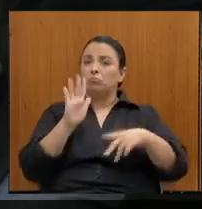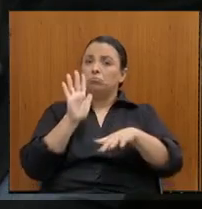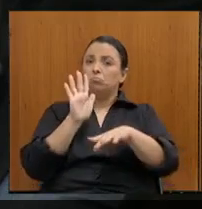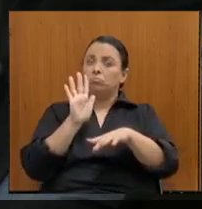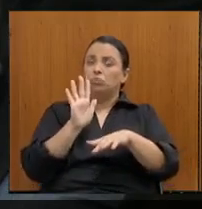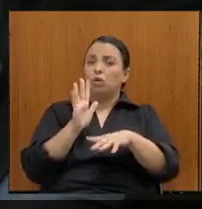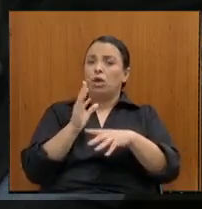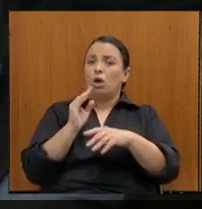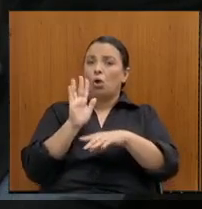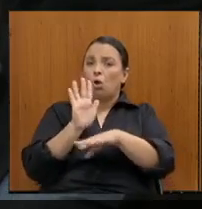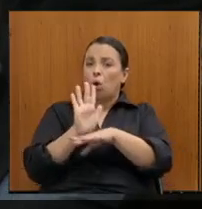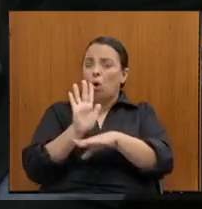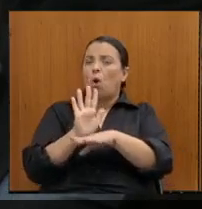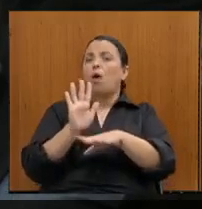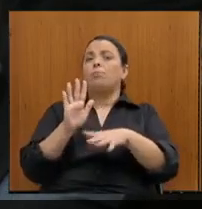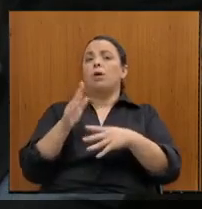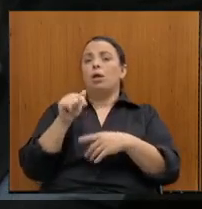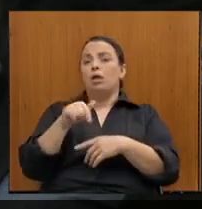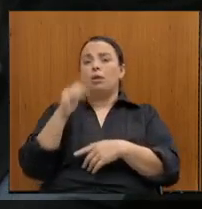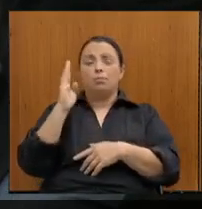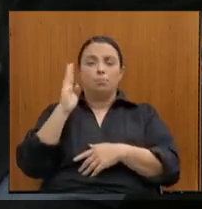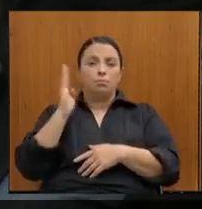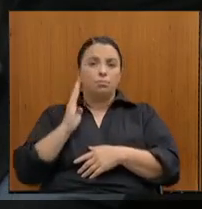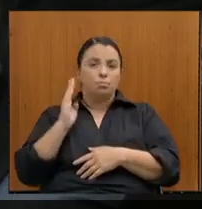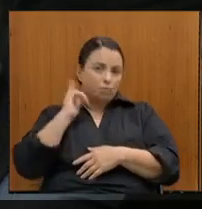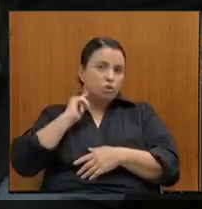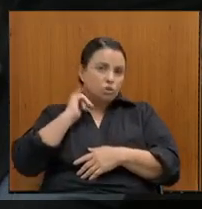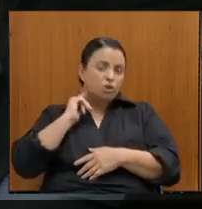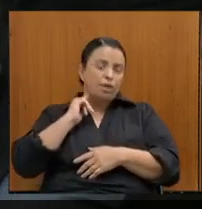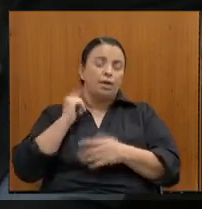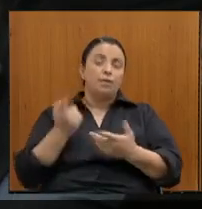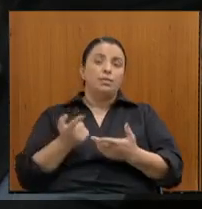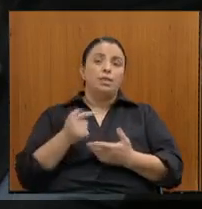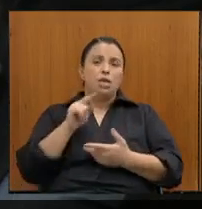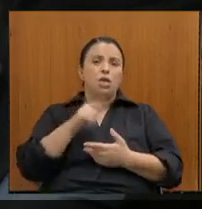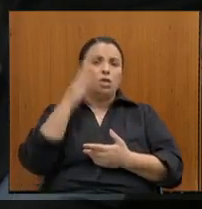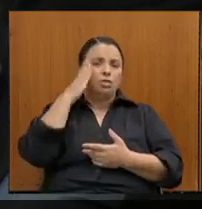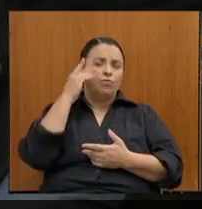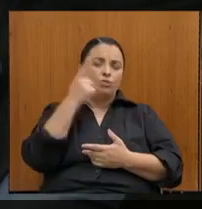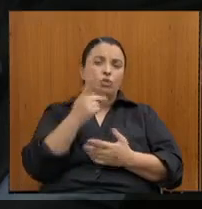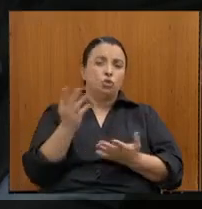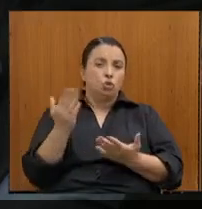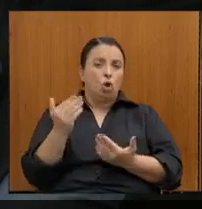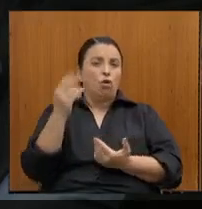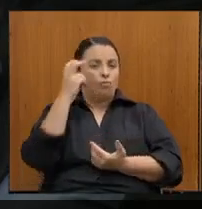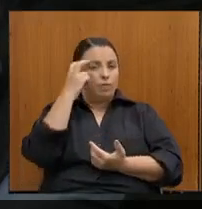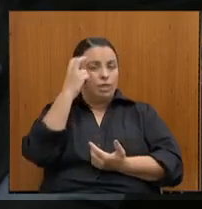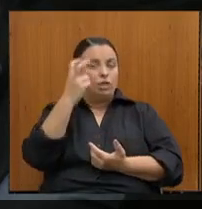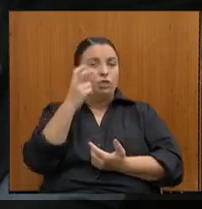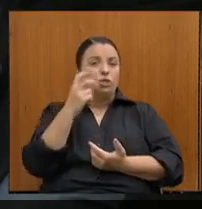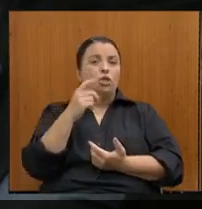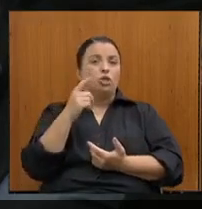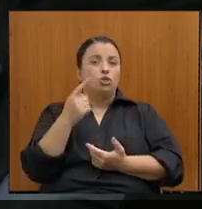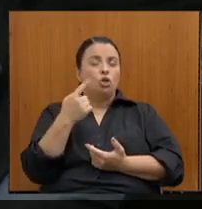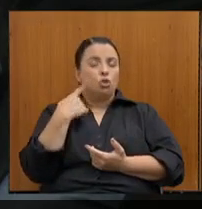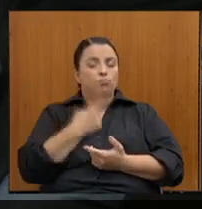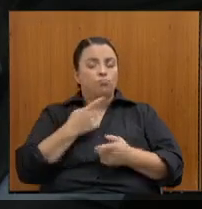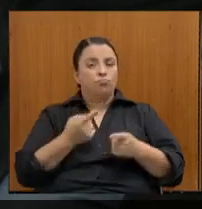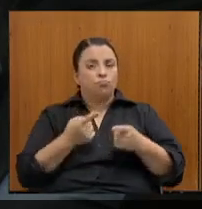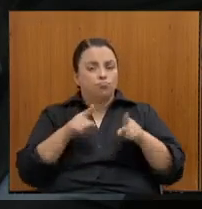juntos mar com sua inteligência com sua Juventude nós vamos poder dar celeridade né